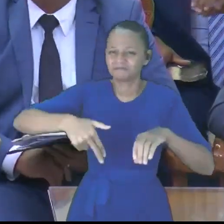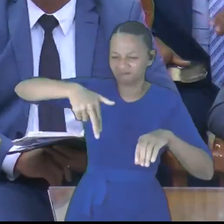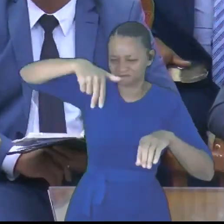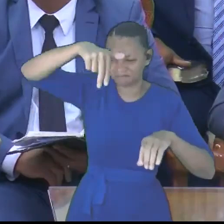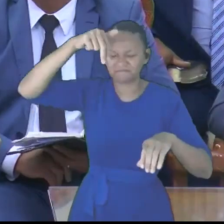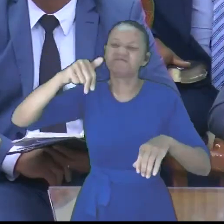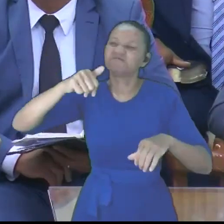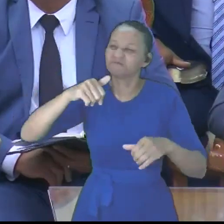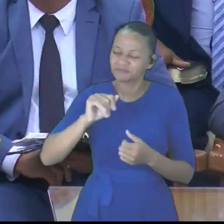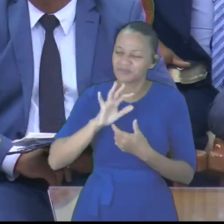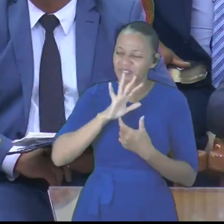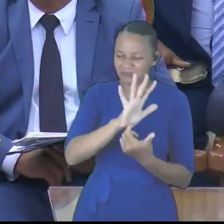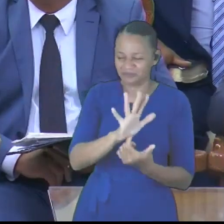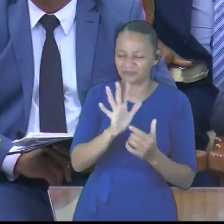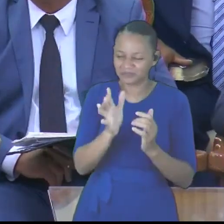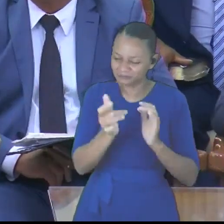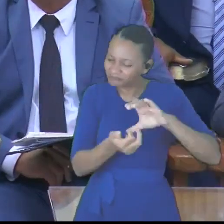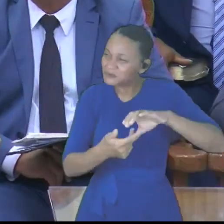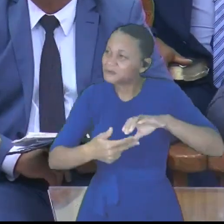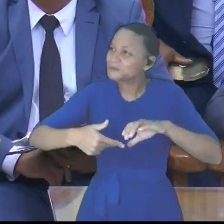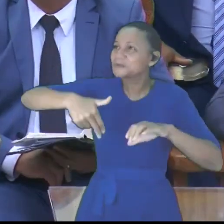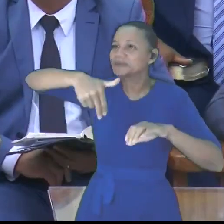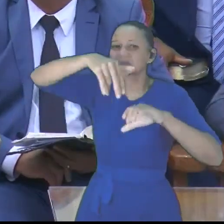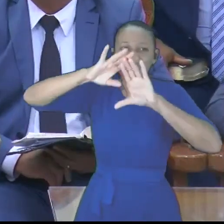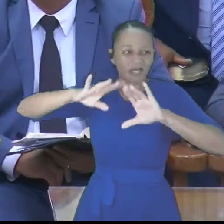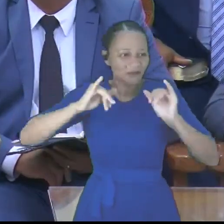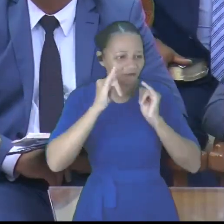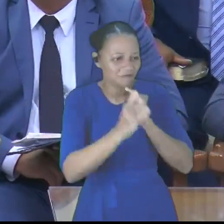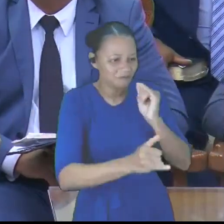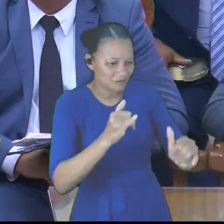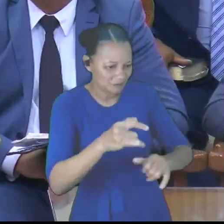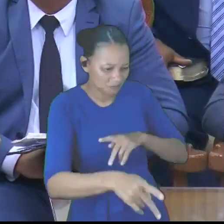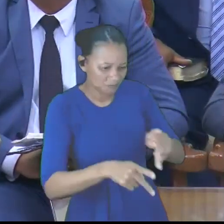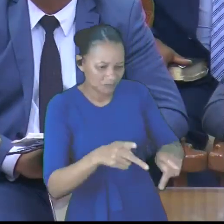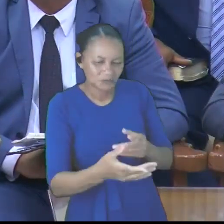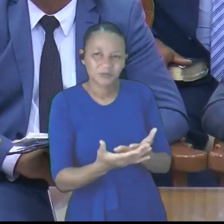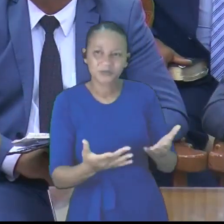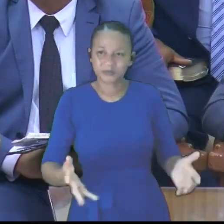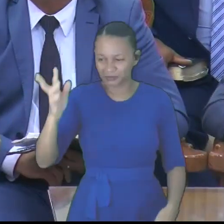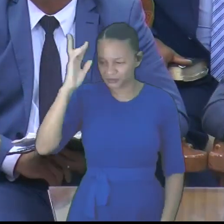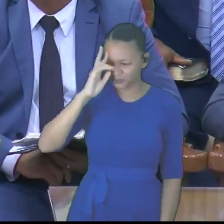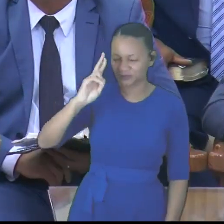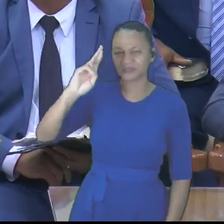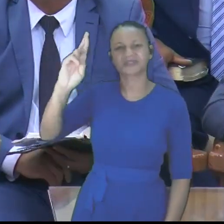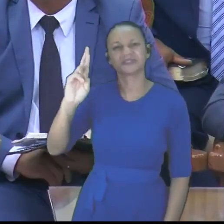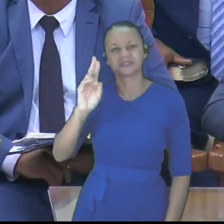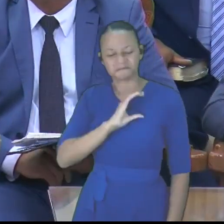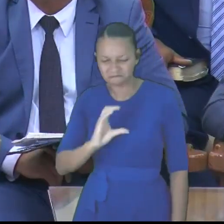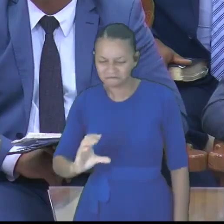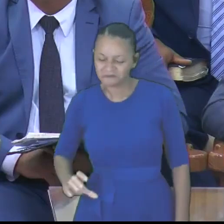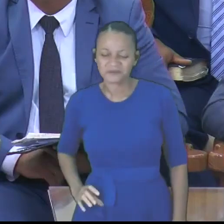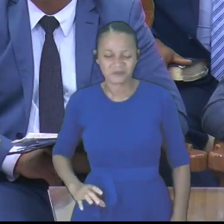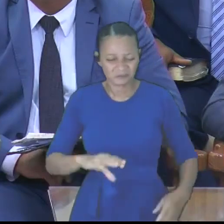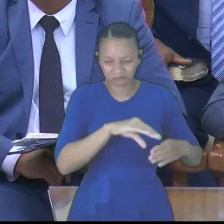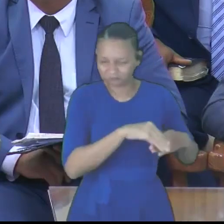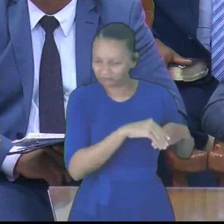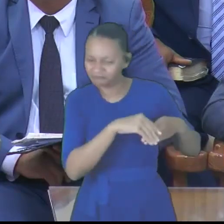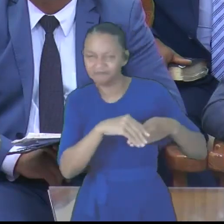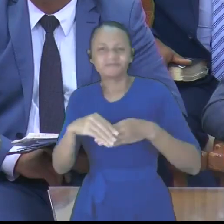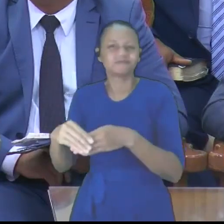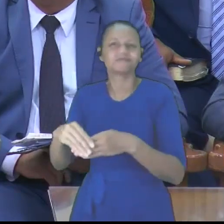a subida de Jesus ao céu e disse ao povo que Jesus era o Senhor e o Cristo e levou o povo ao